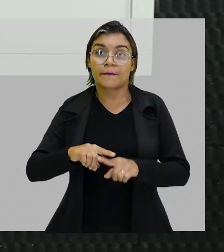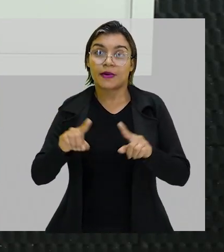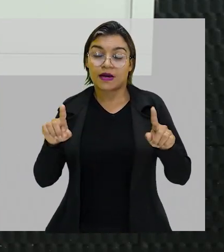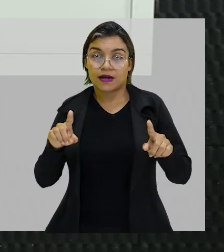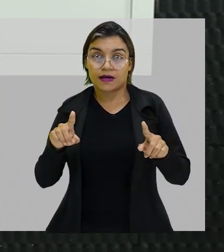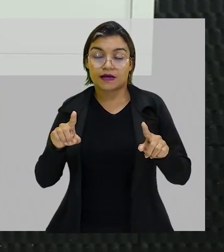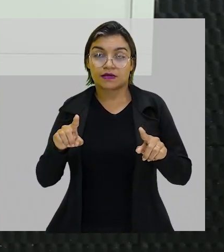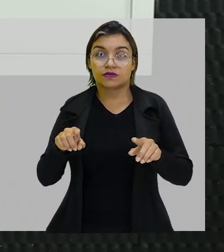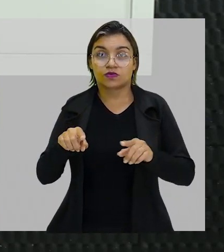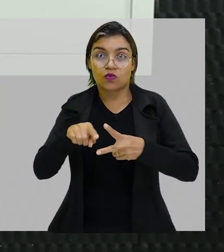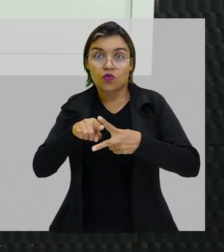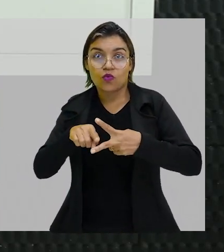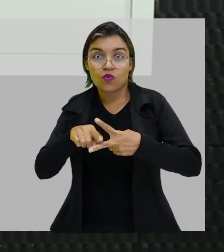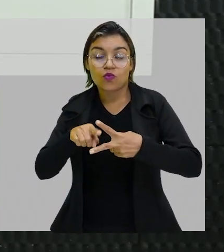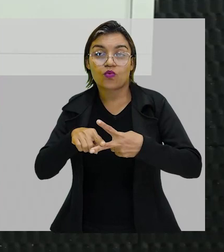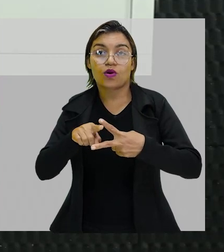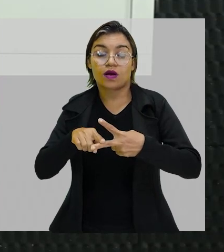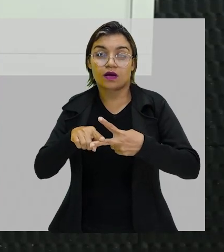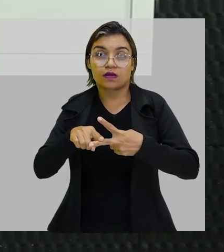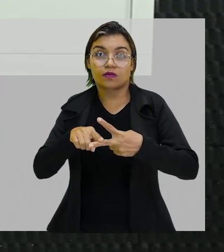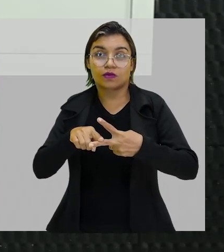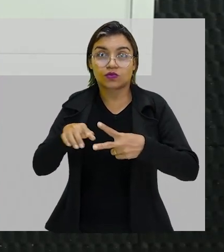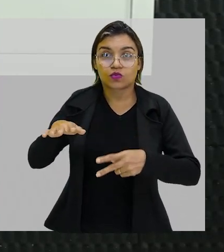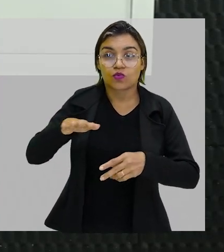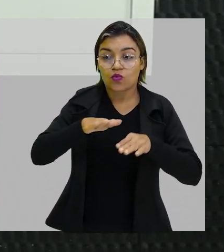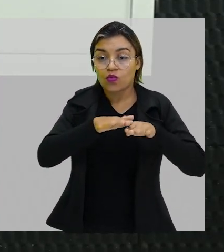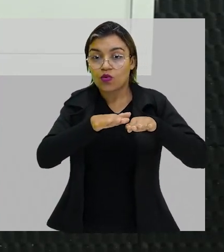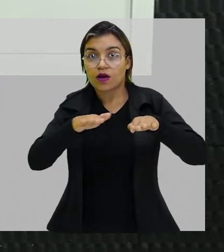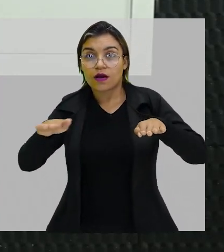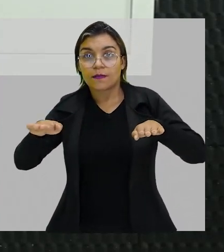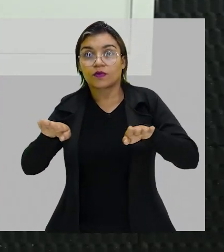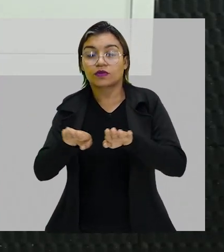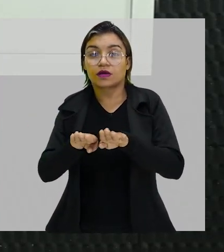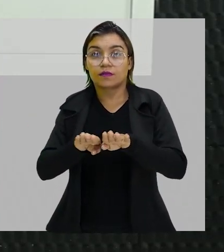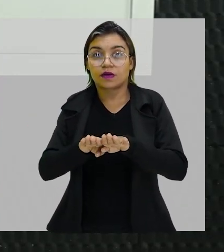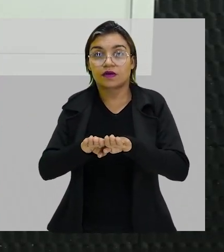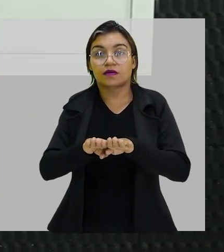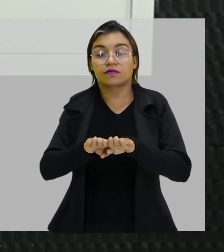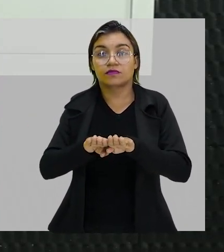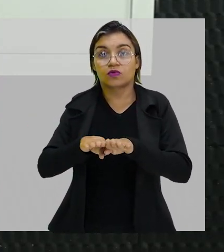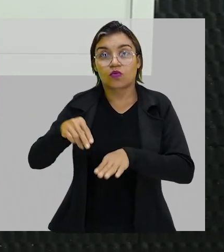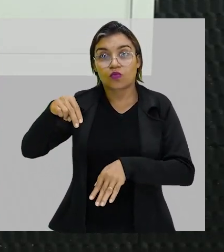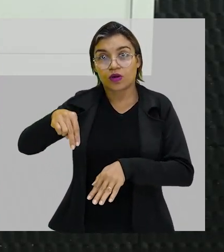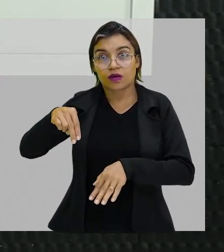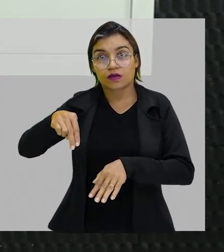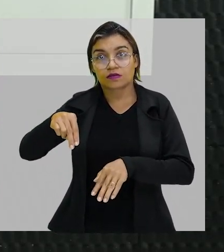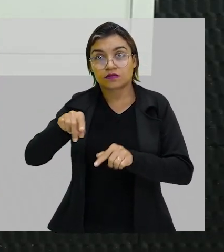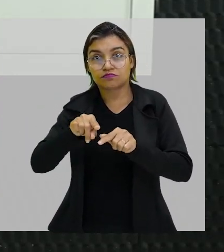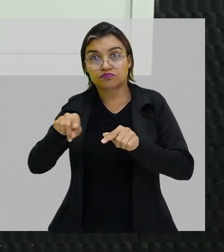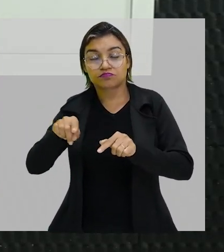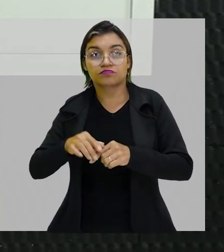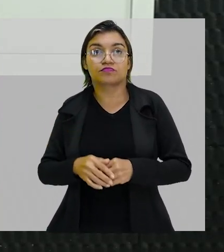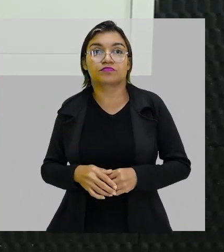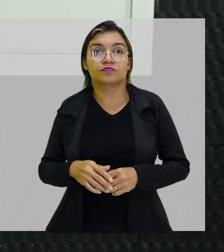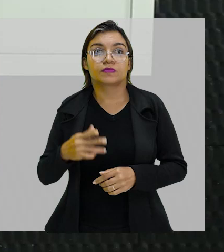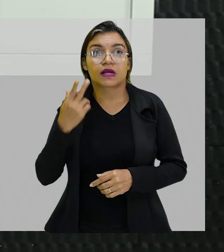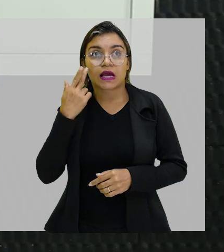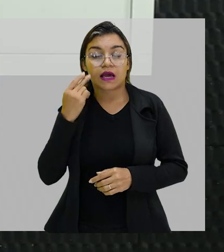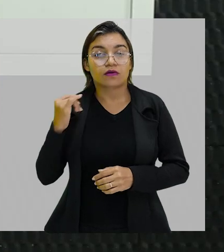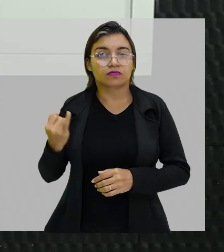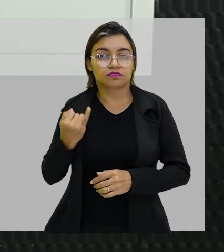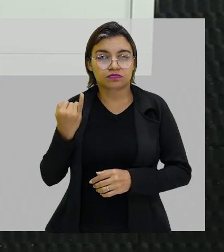campo e o vetor normal, que é 90. Né? Então o nosso fluxo, ele é dado como? Fluxo, ele